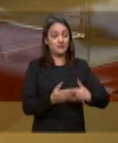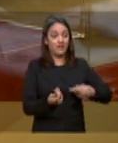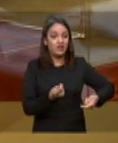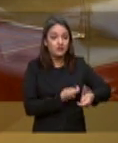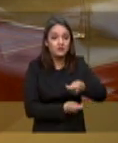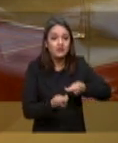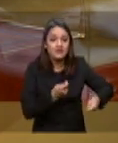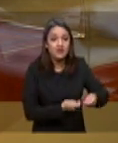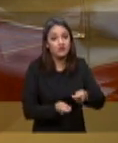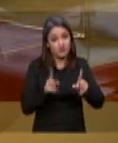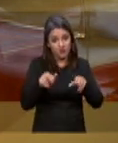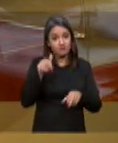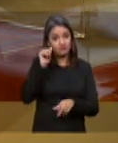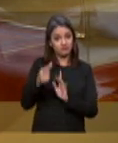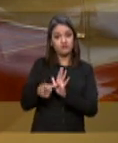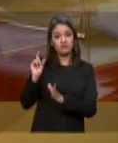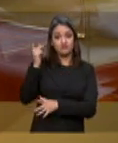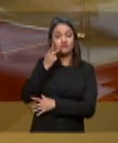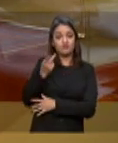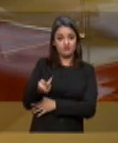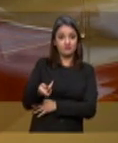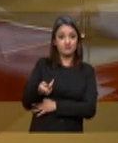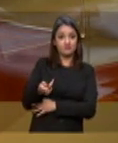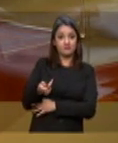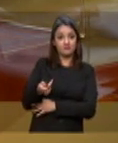conforme a colega trouxe para nós.